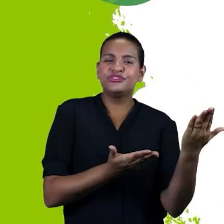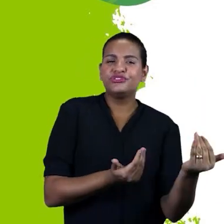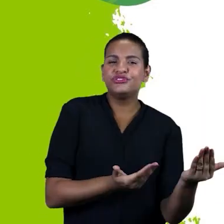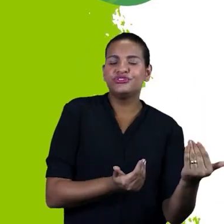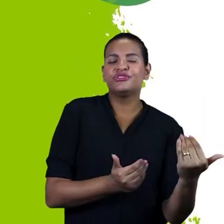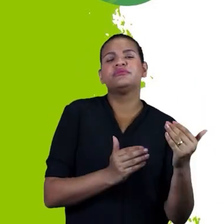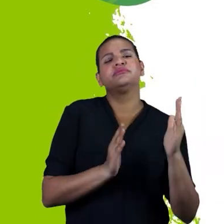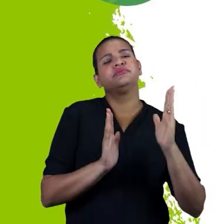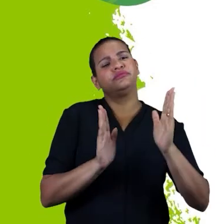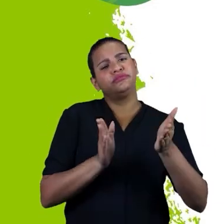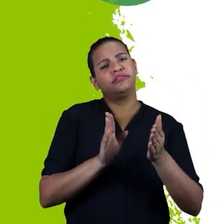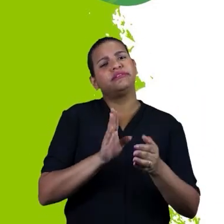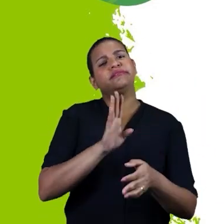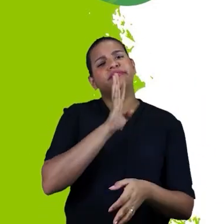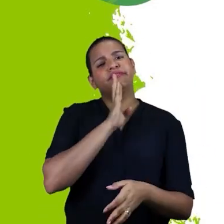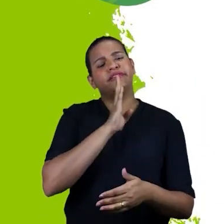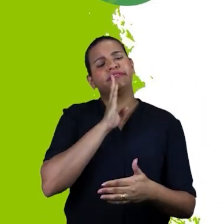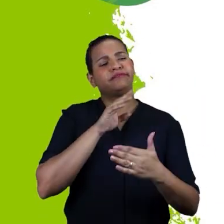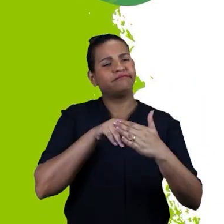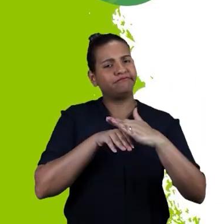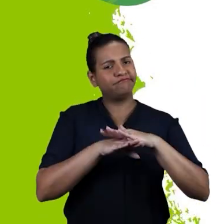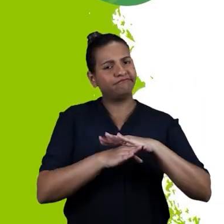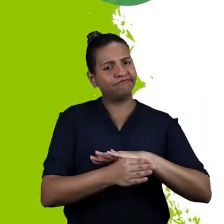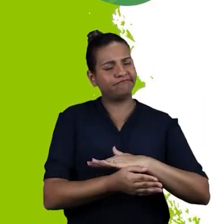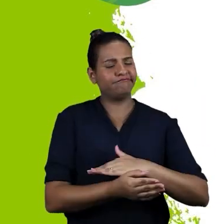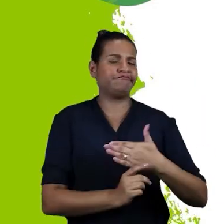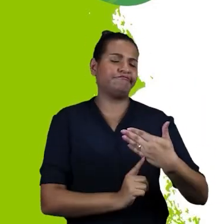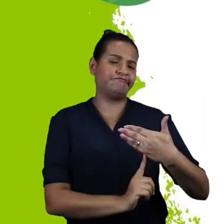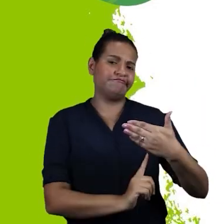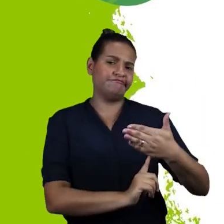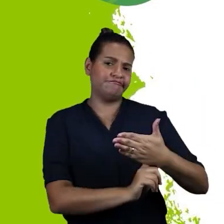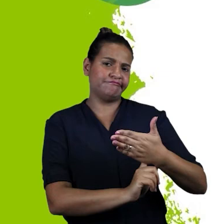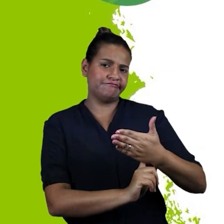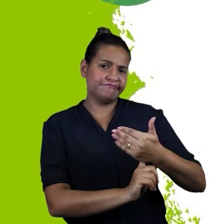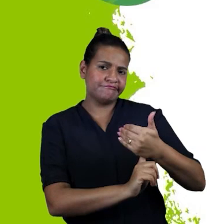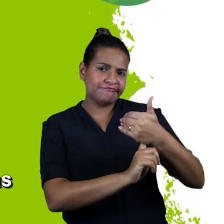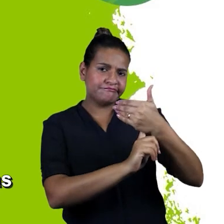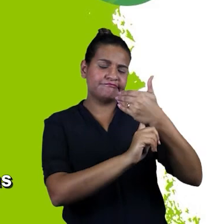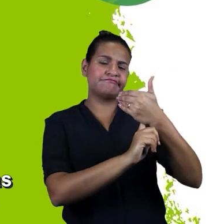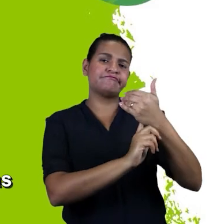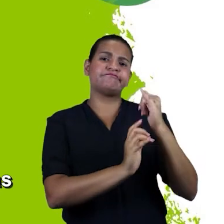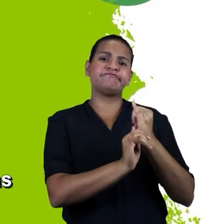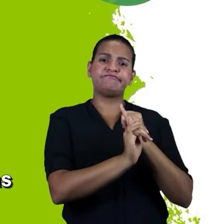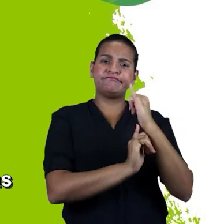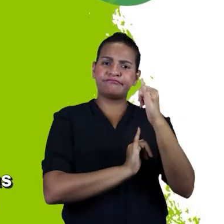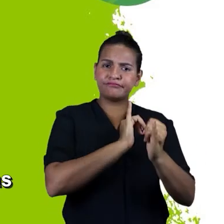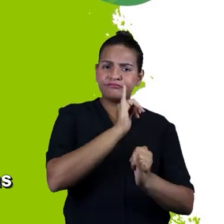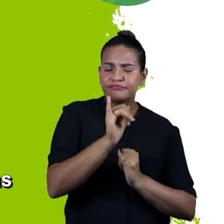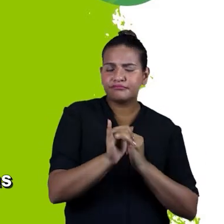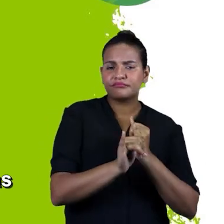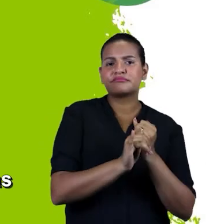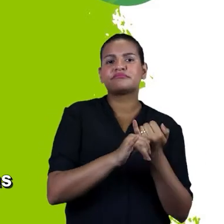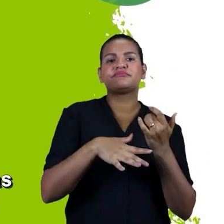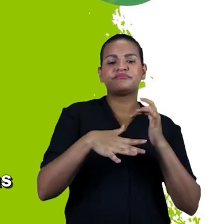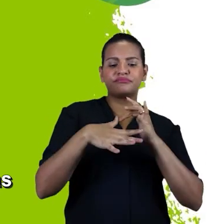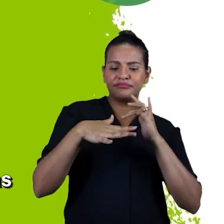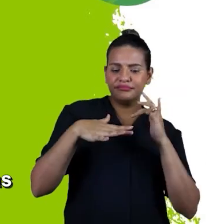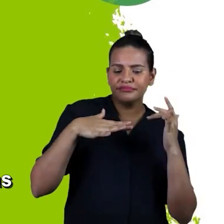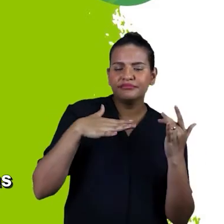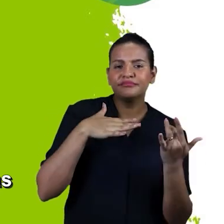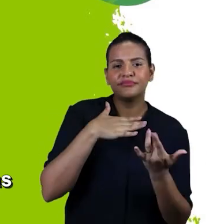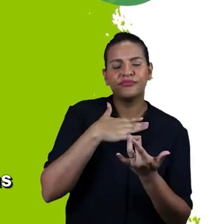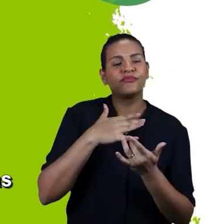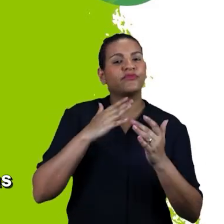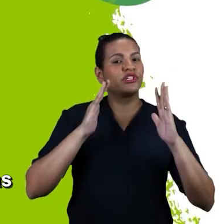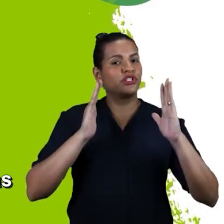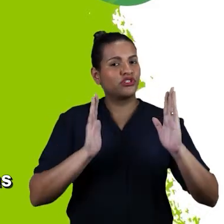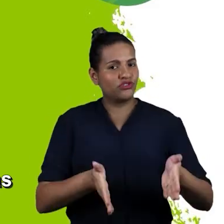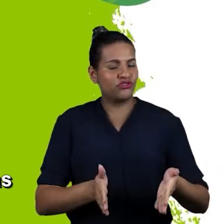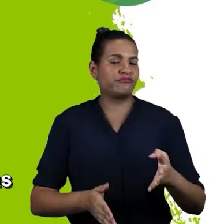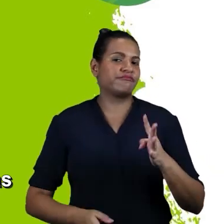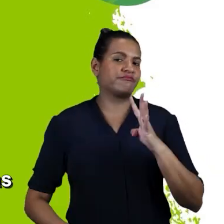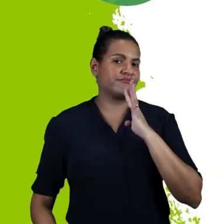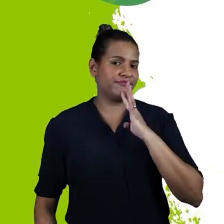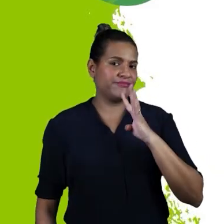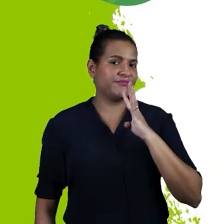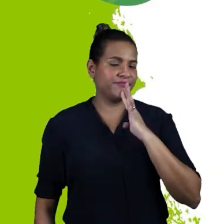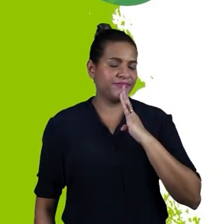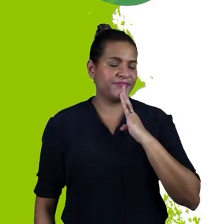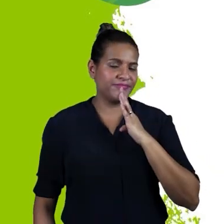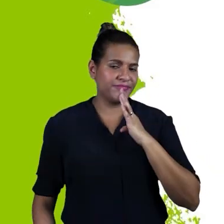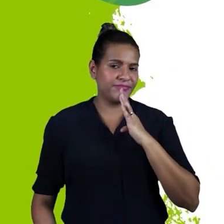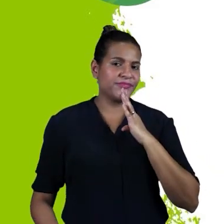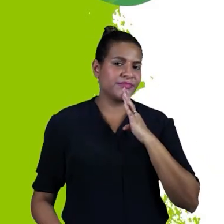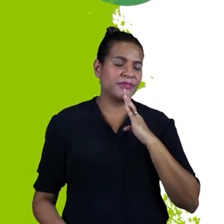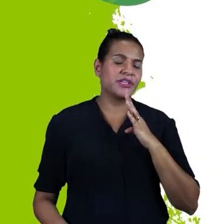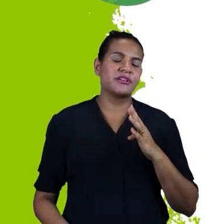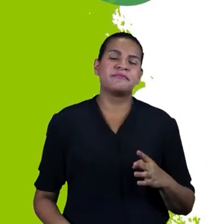já tinha, de certa forma, acesso aos mecanismos digitais, incluindo a internet e as diversas redes de mídia, redes sociais